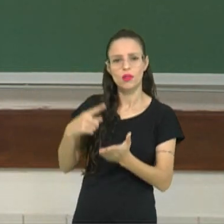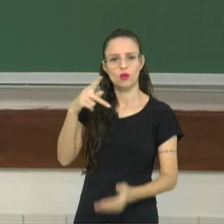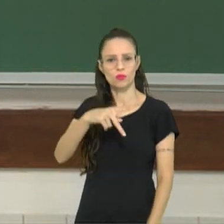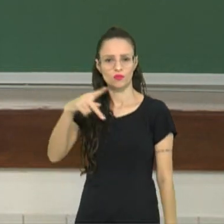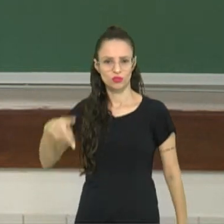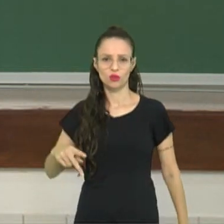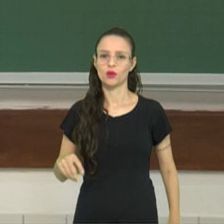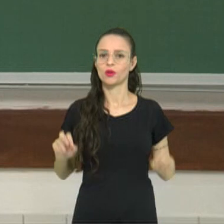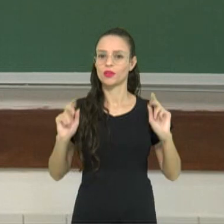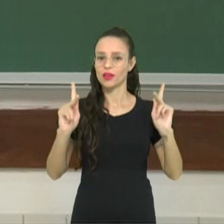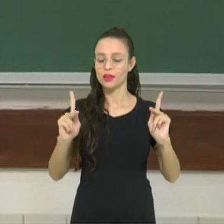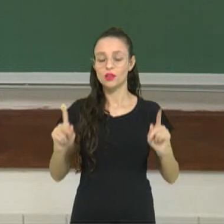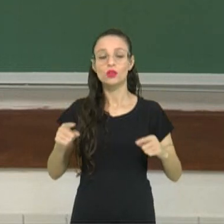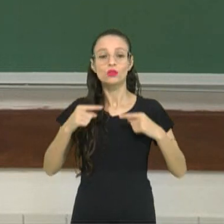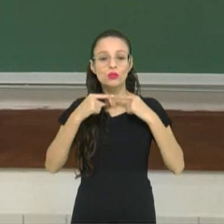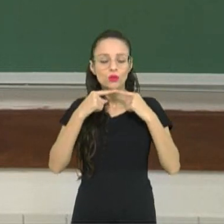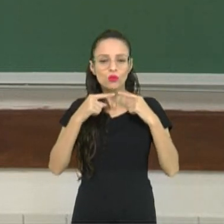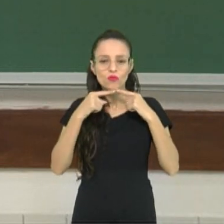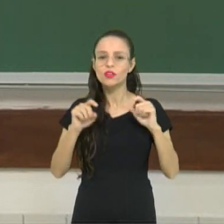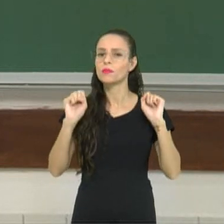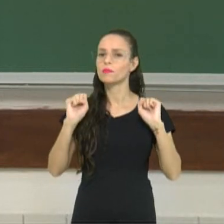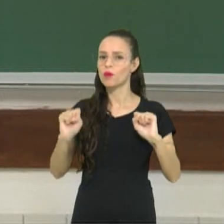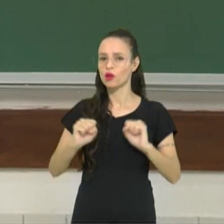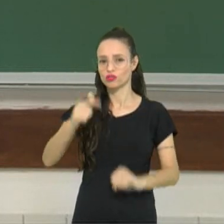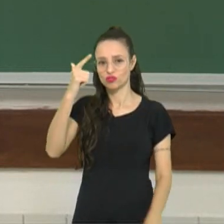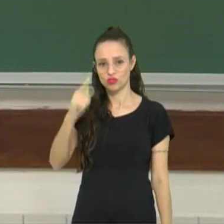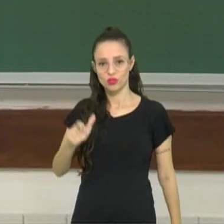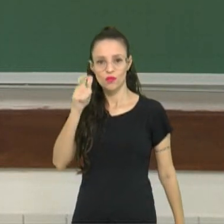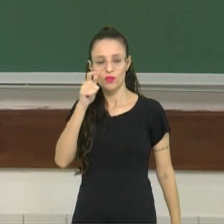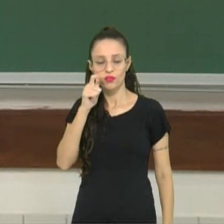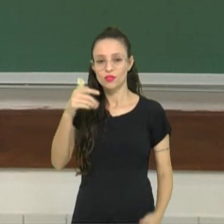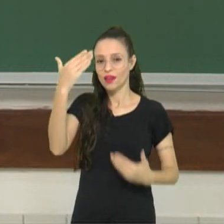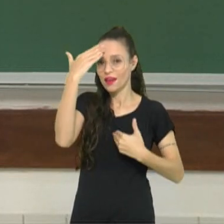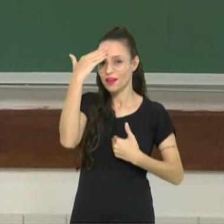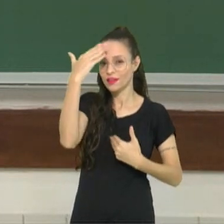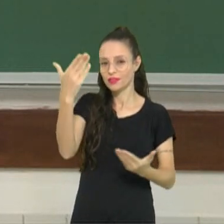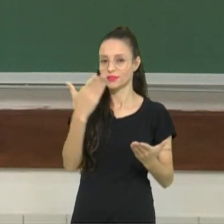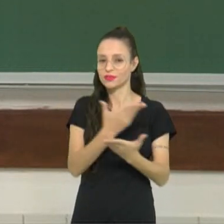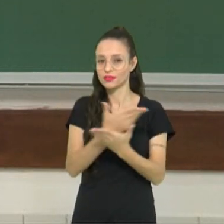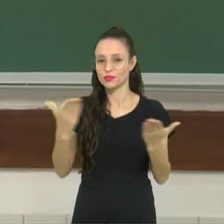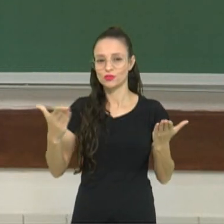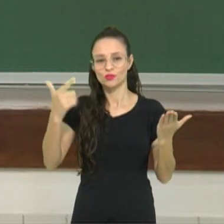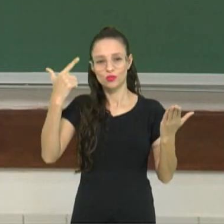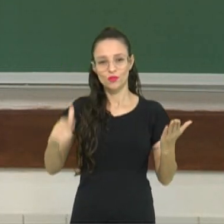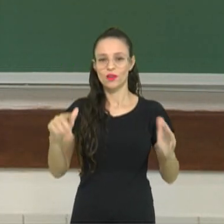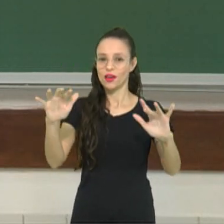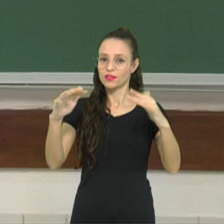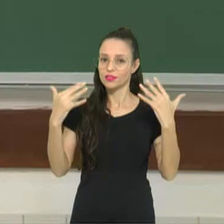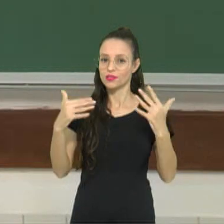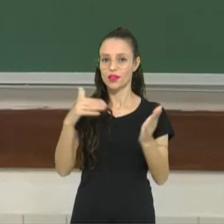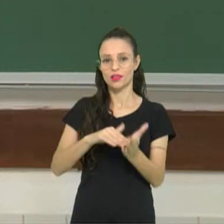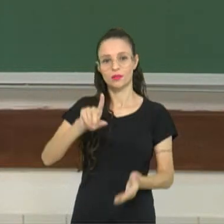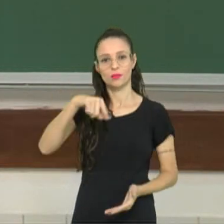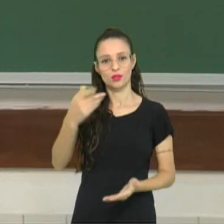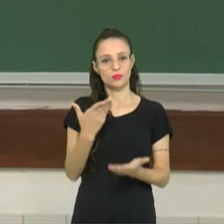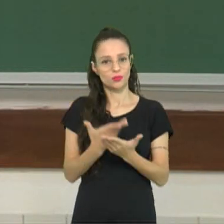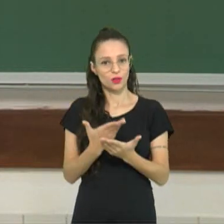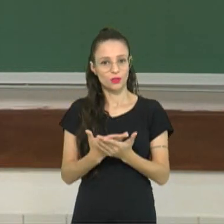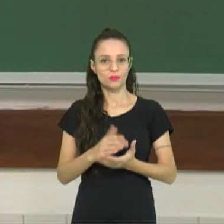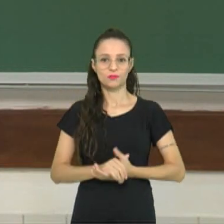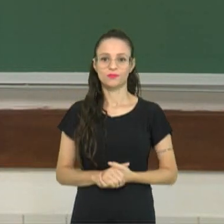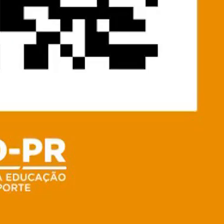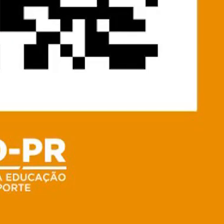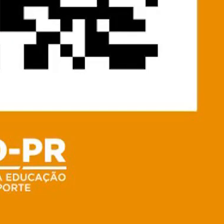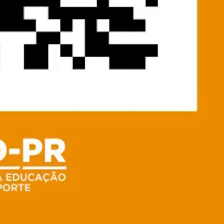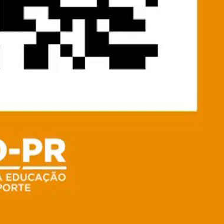mais. Qualquer dúvida vocês podem acessar novamente e agradeço mais uma vez a atenção de vocês. Até uma próxima. Valeu, gente!